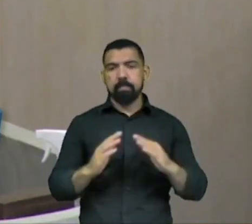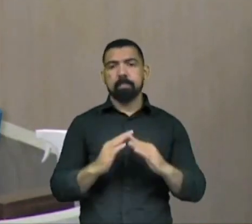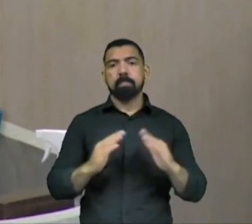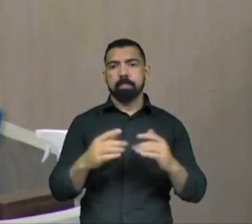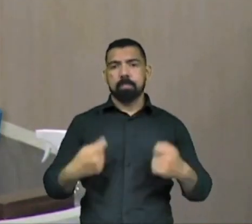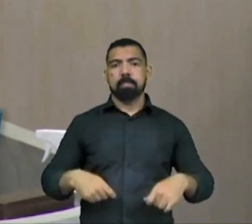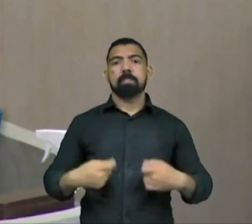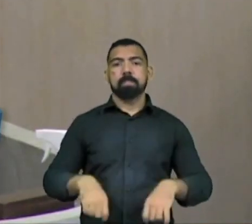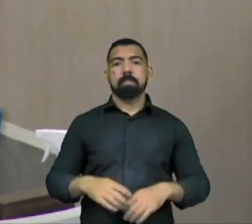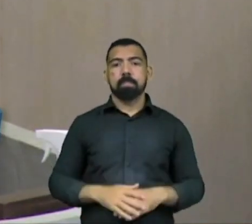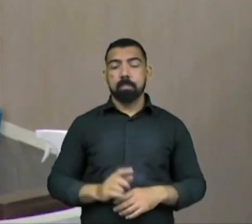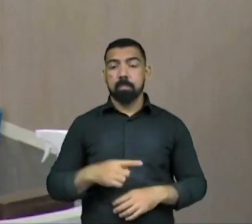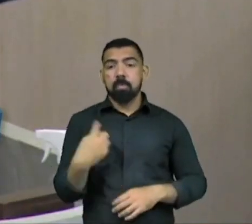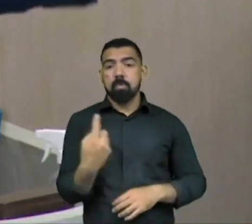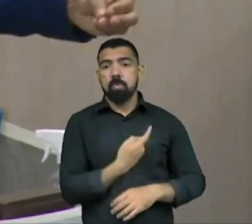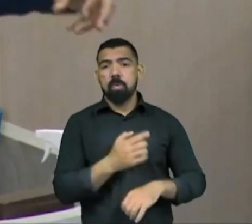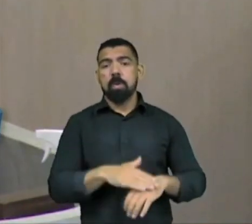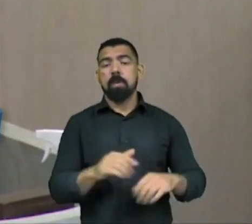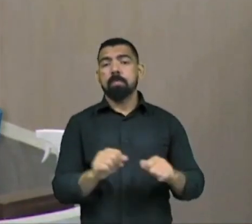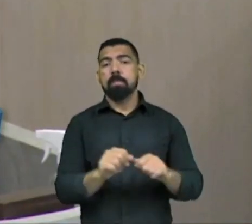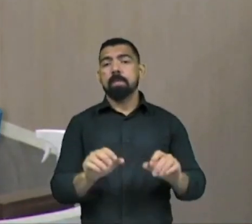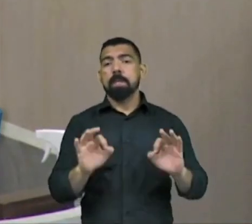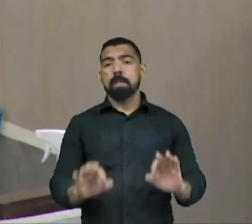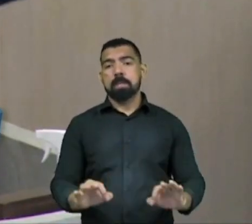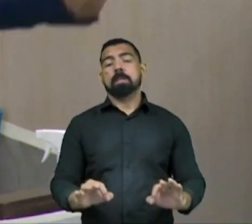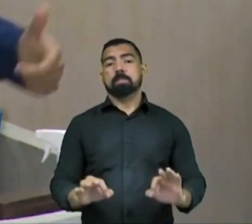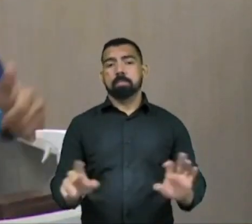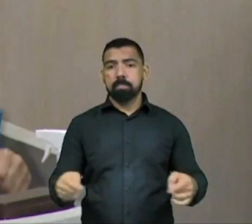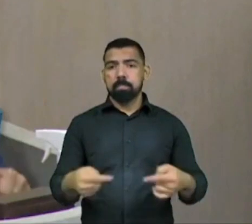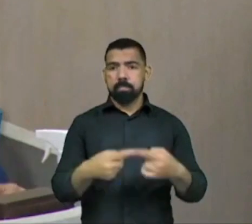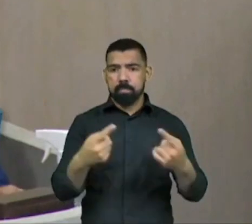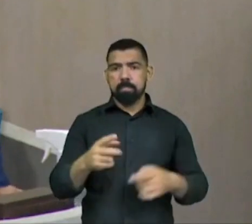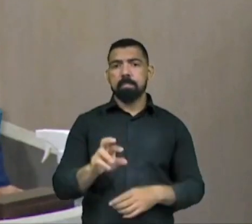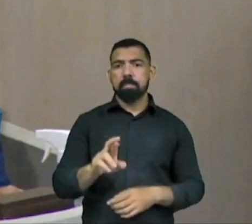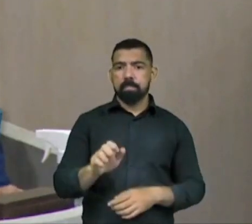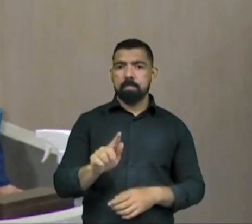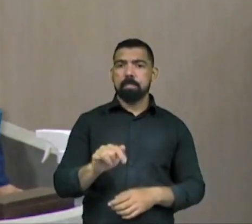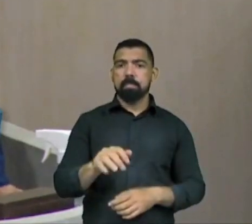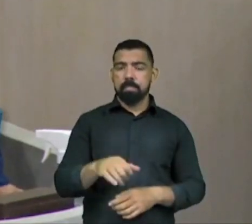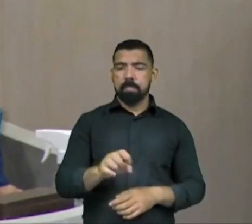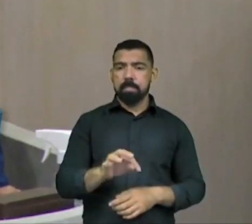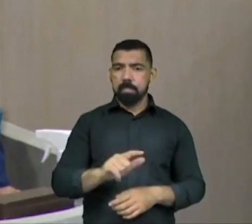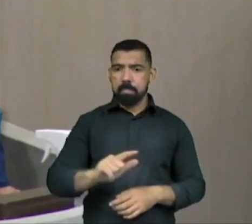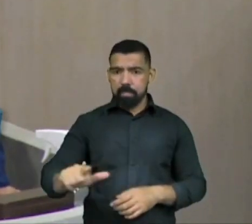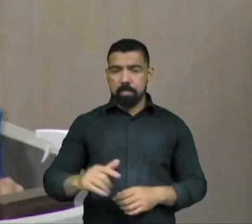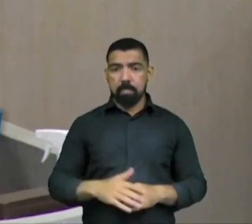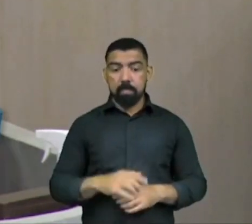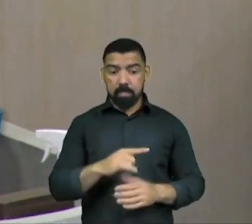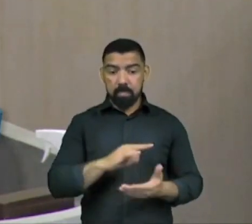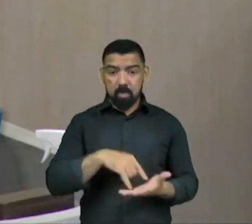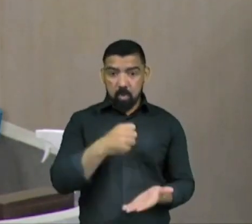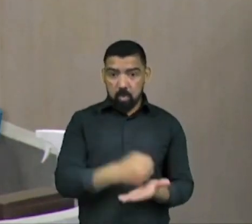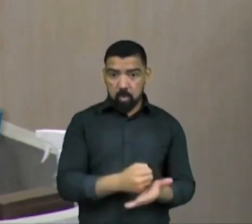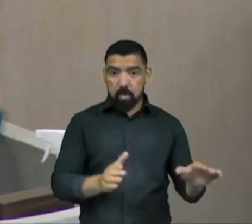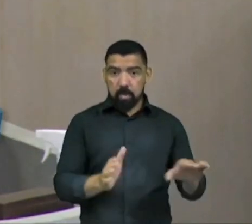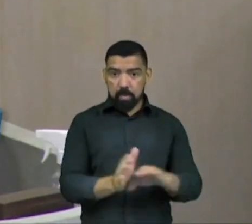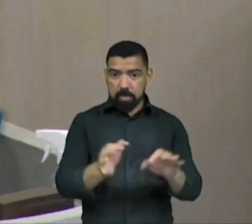estaremos fazendo de forma regimental o requerimento para que esse documento chegue, para que